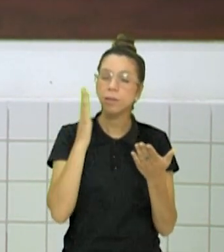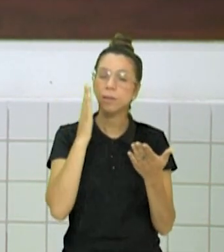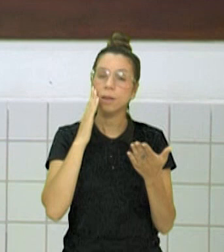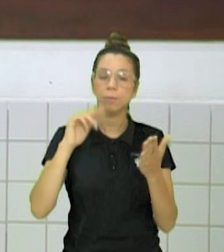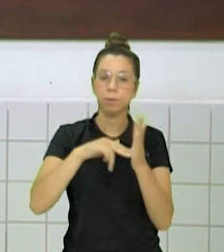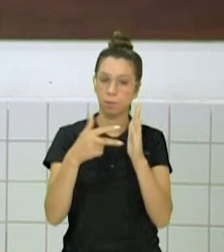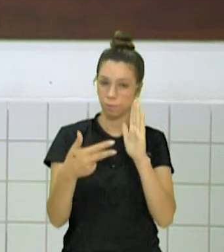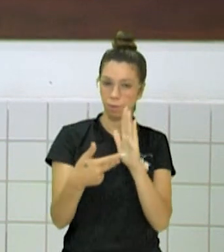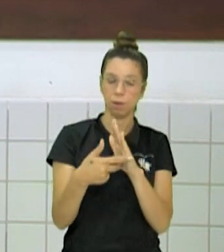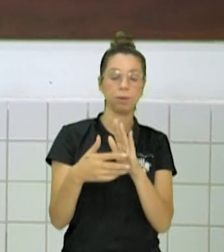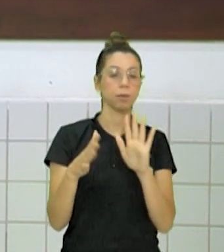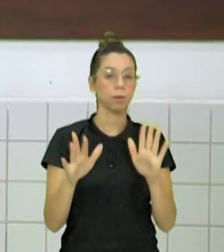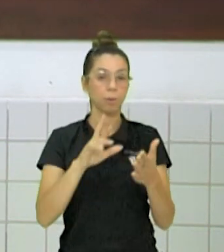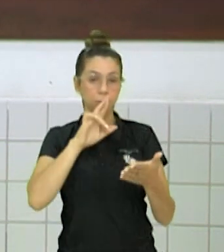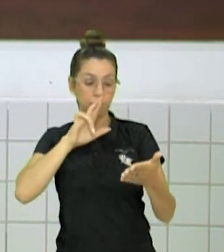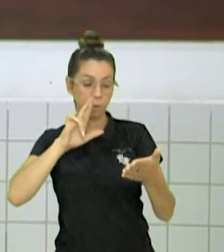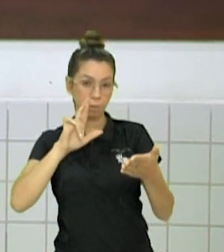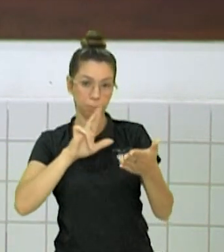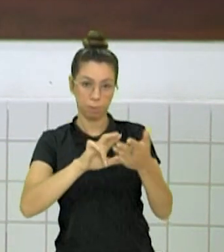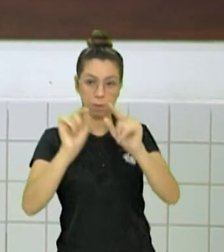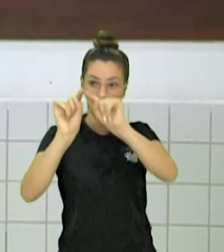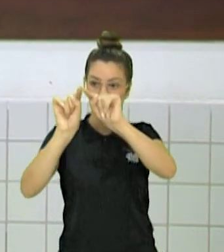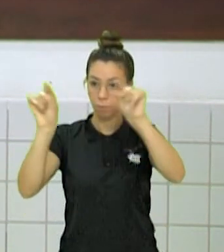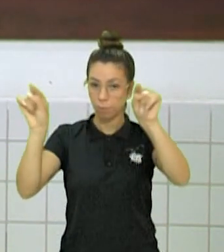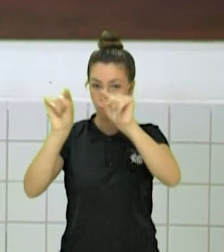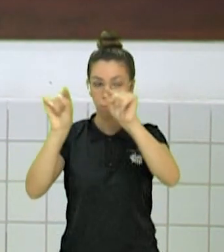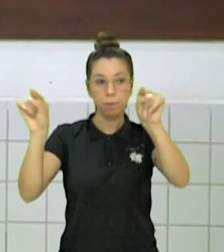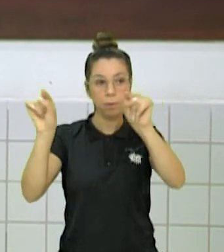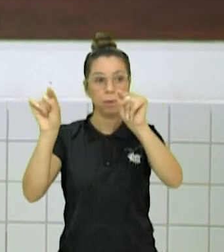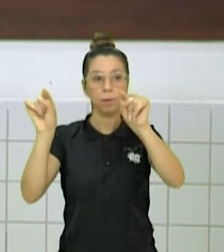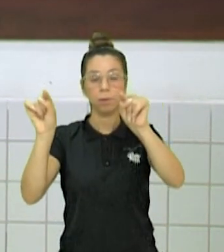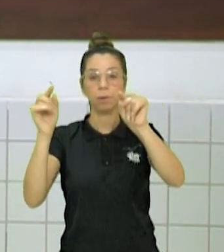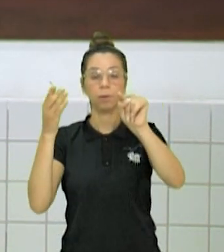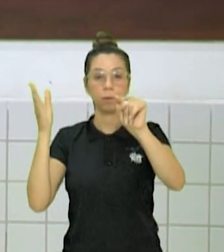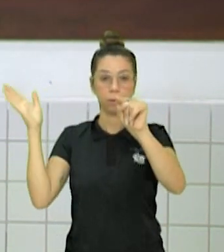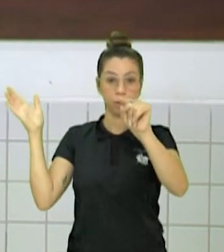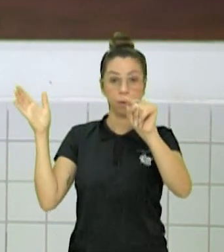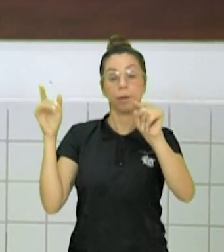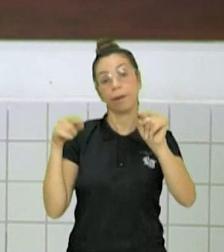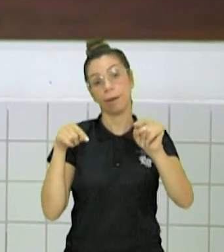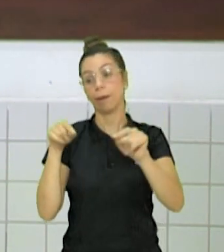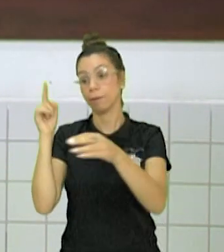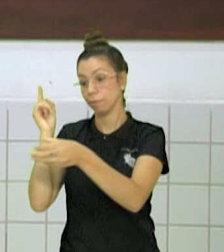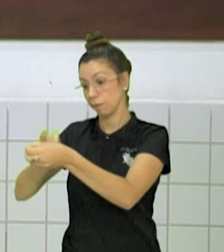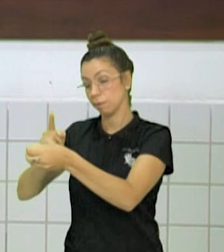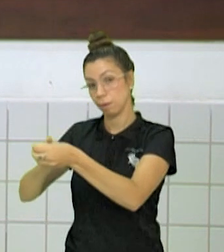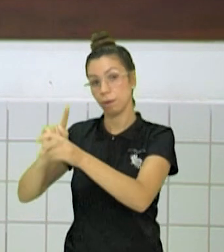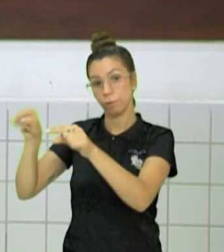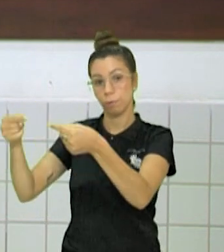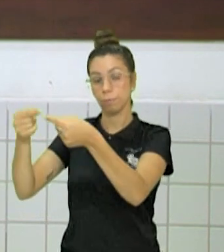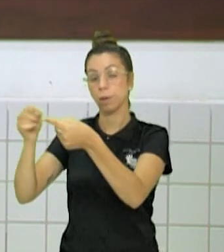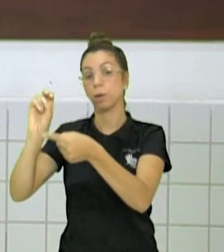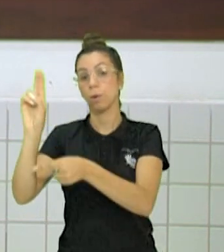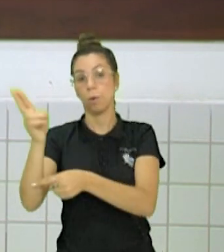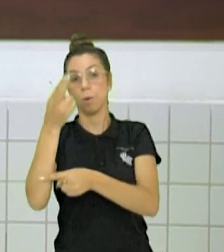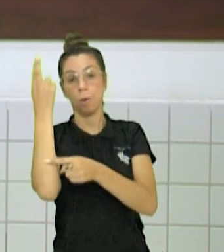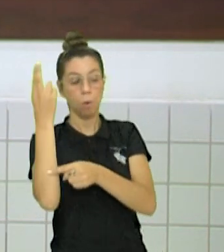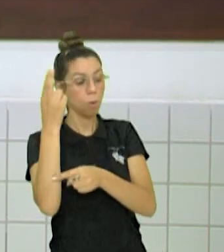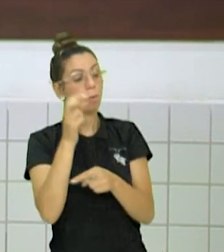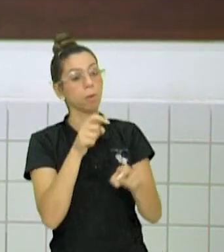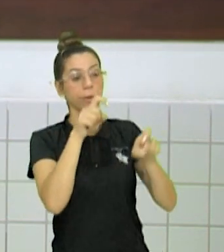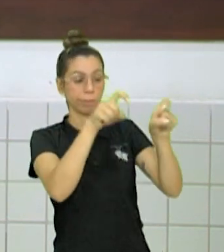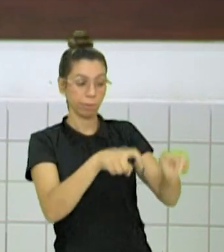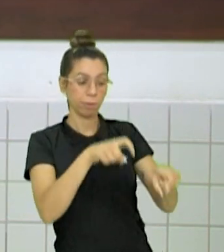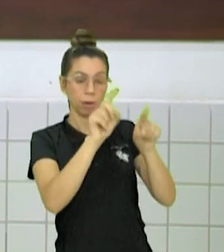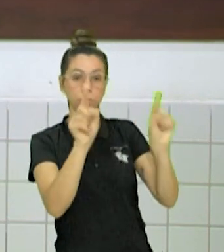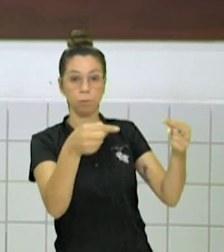significado. Então, respondam com o que está sublinhado. In the country, se aquilo é na cidade, no campo, or in the